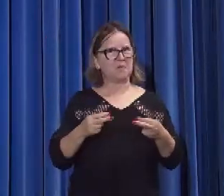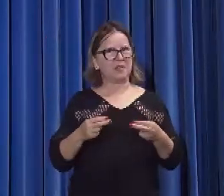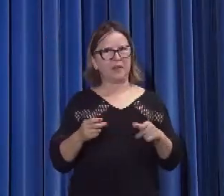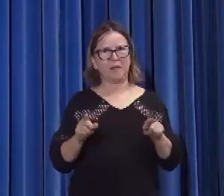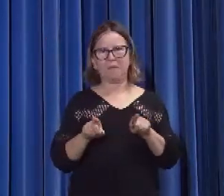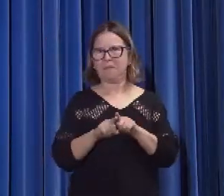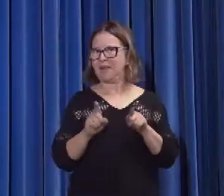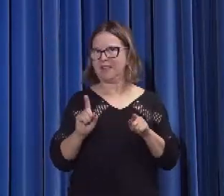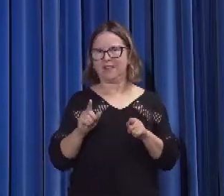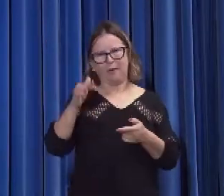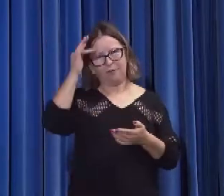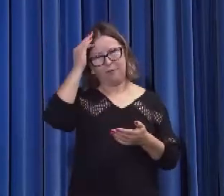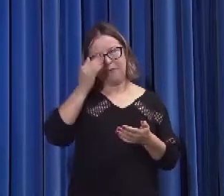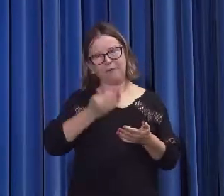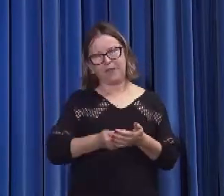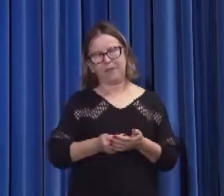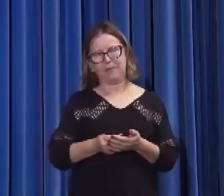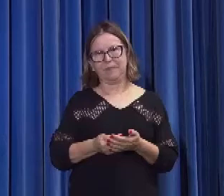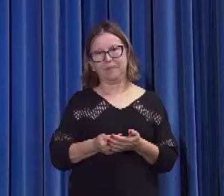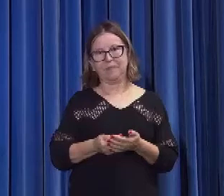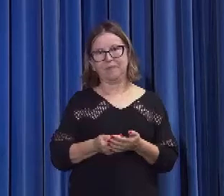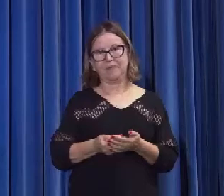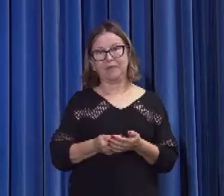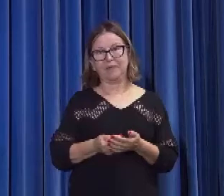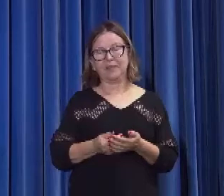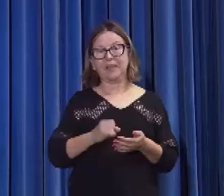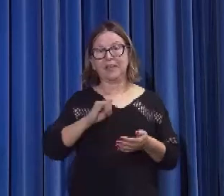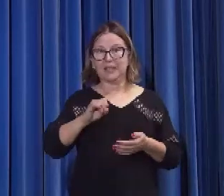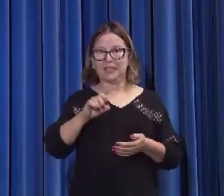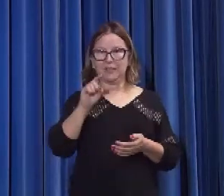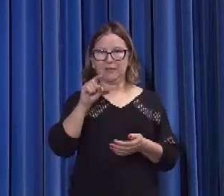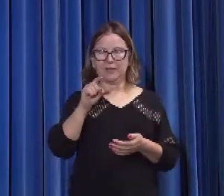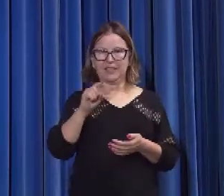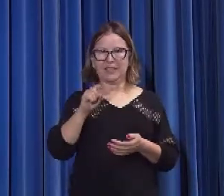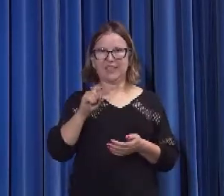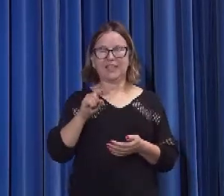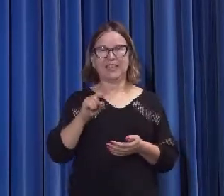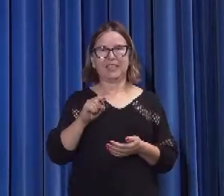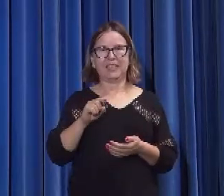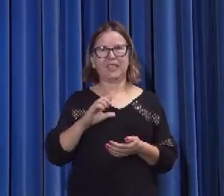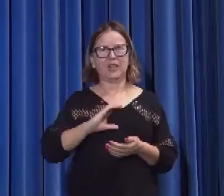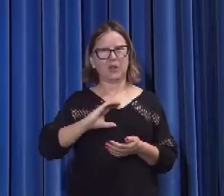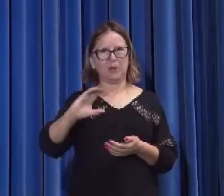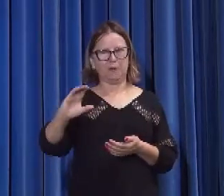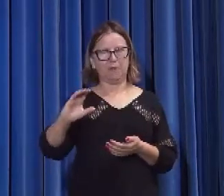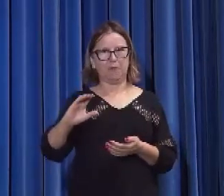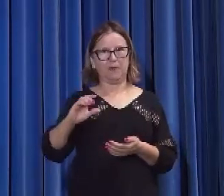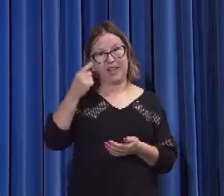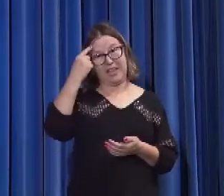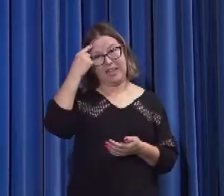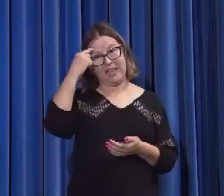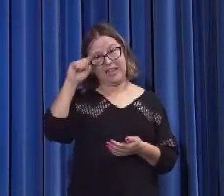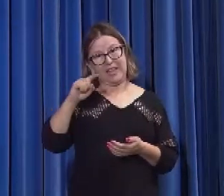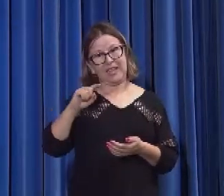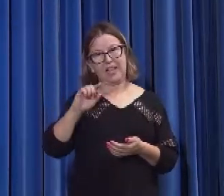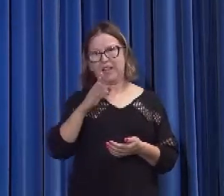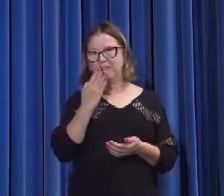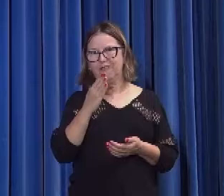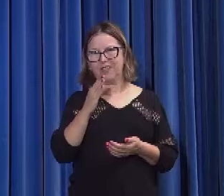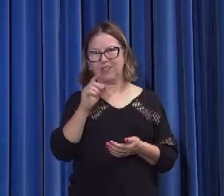E quando você confia em premissas falsas, como nós falamos aqui, de 3 delas, você não estará